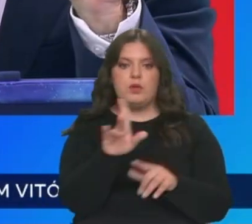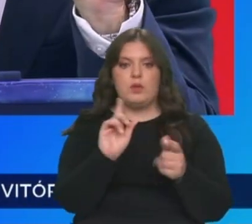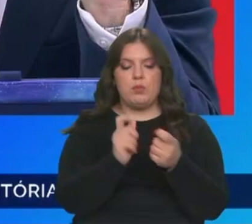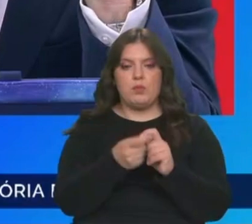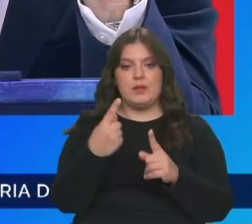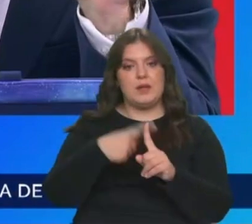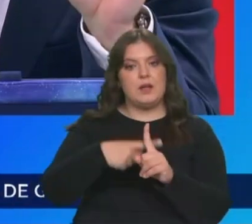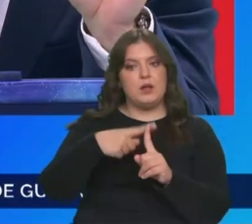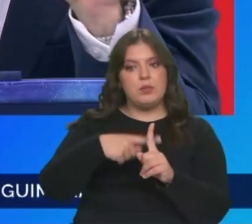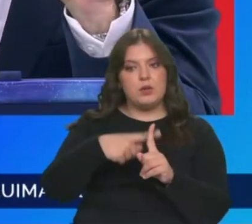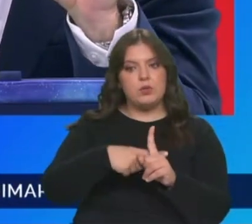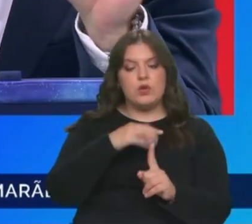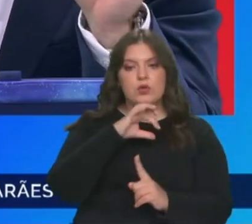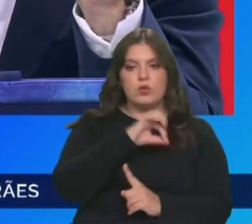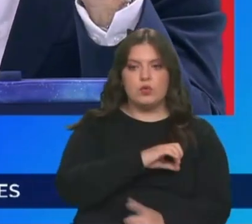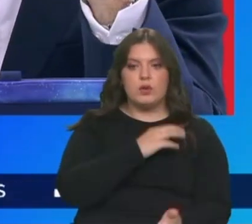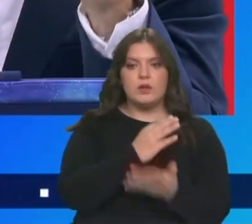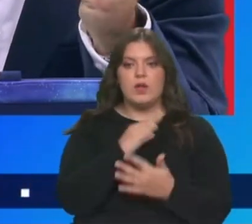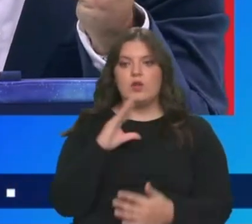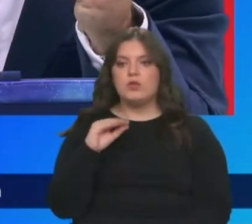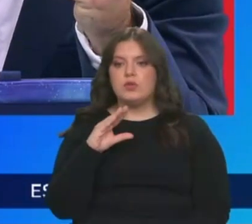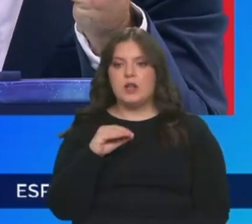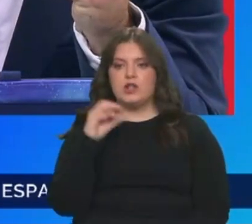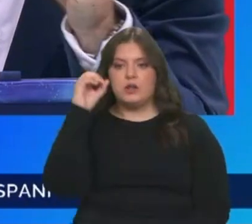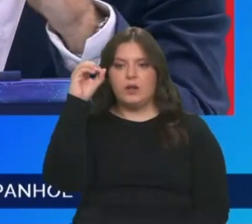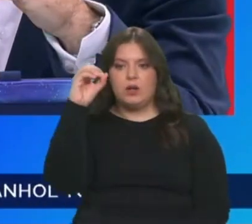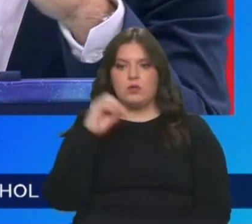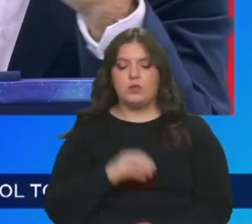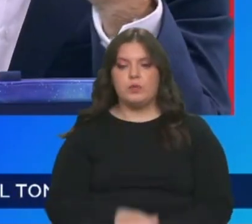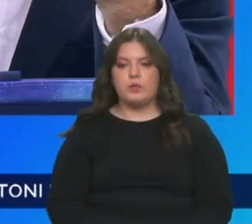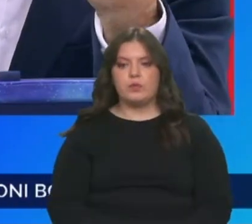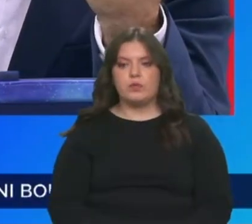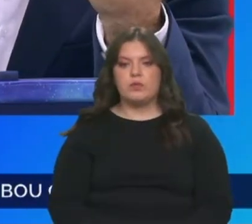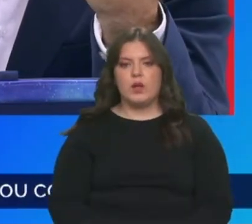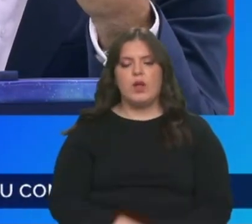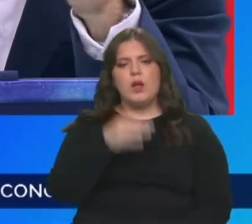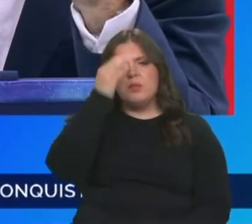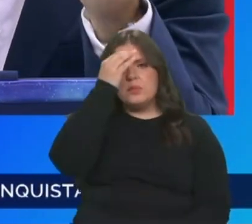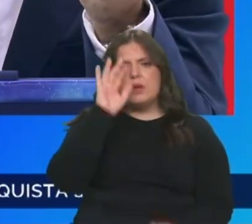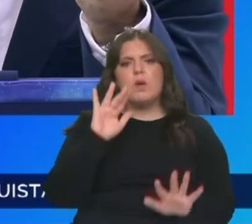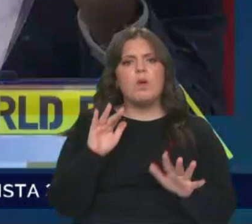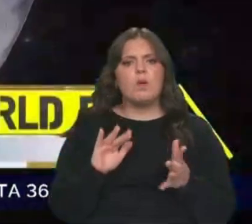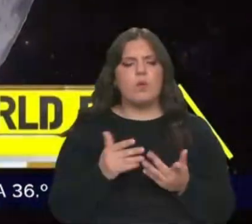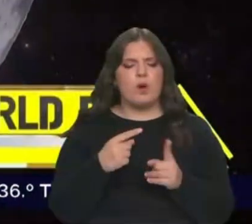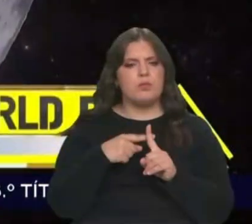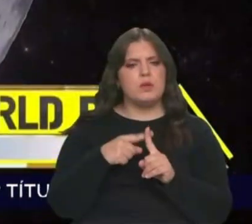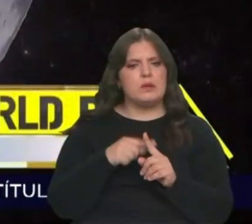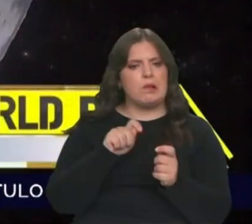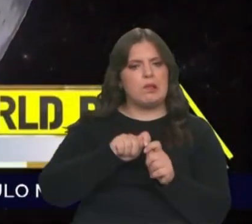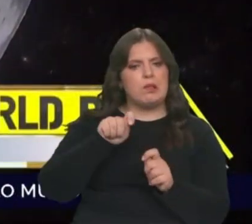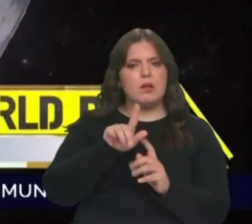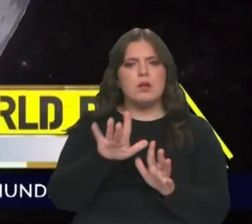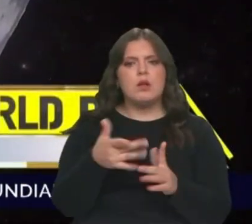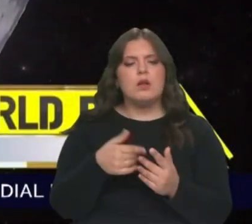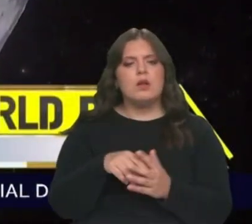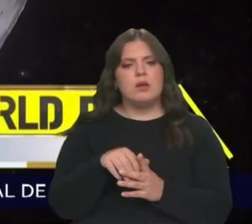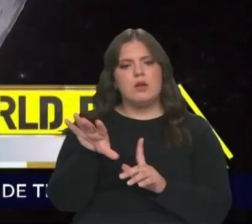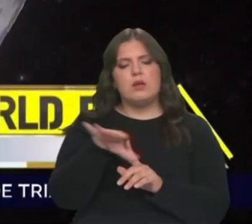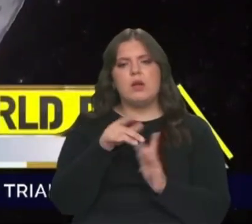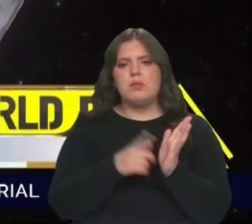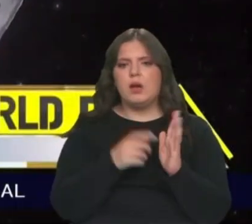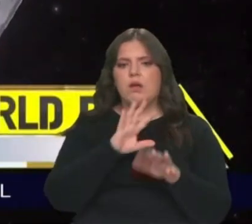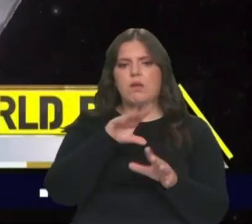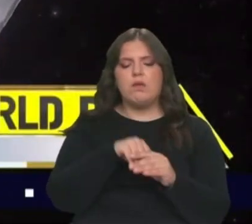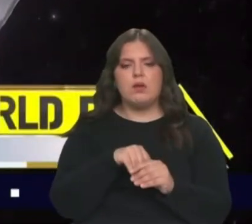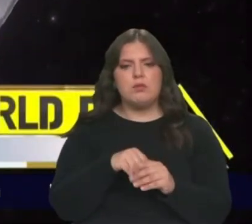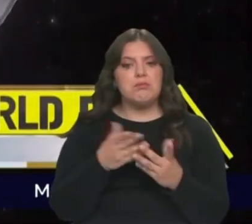na temperatura entre os 8 e os 10 graus. Qual é a precisão para a medição desta temperatura com as sondas americanas que estiveram